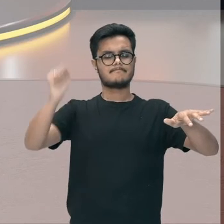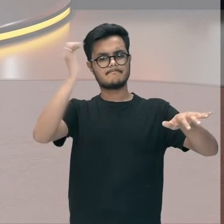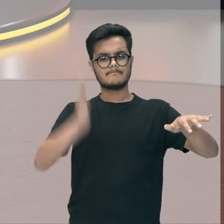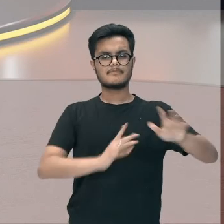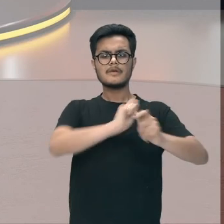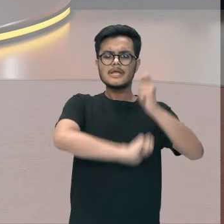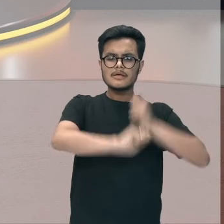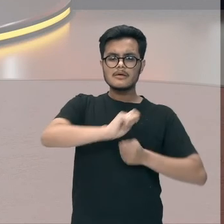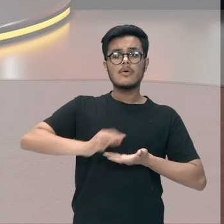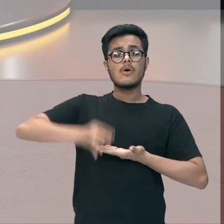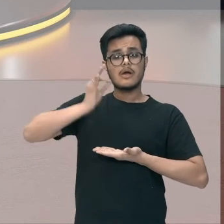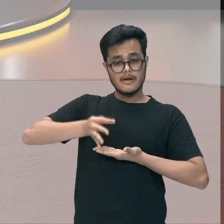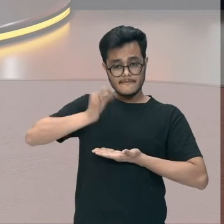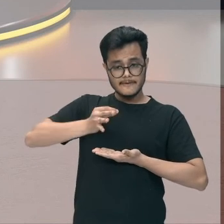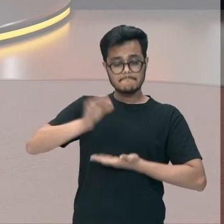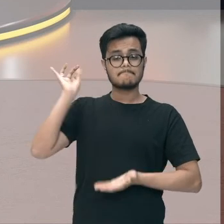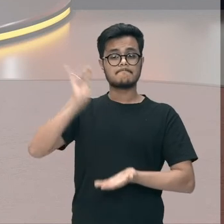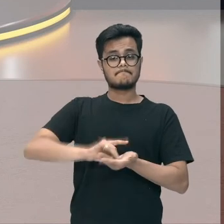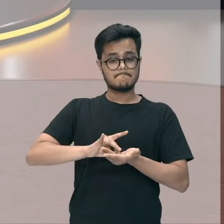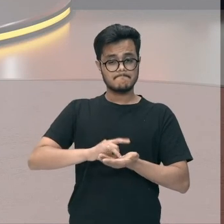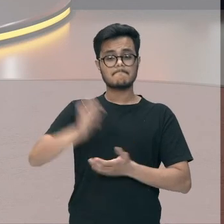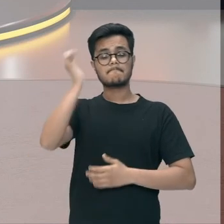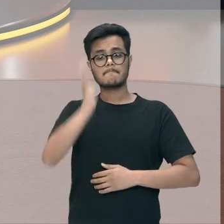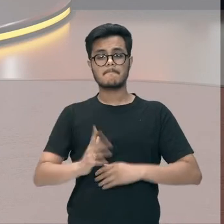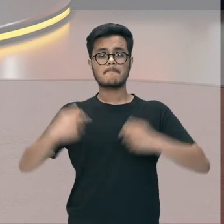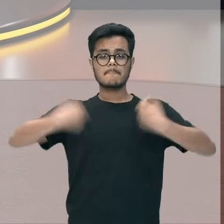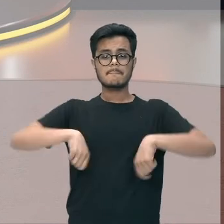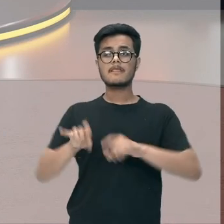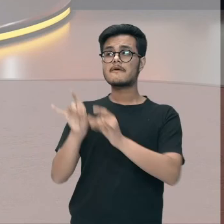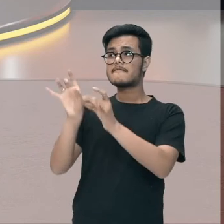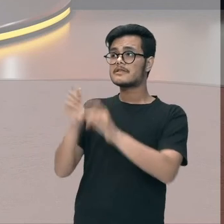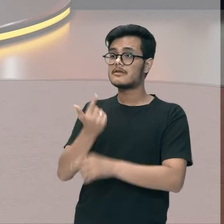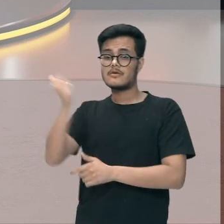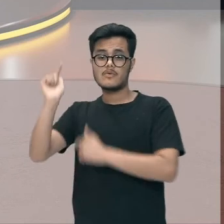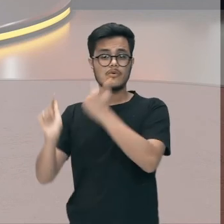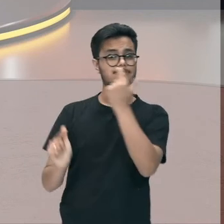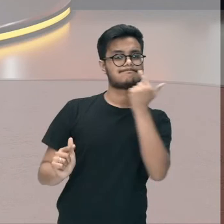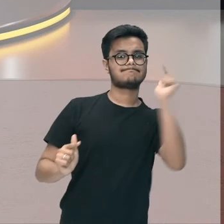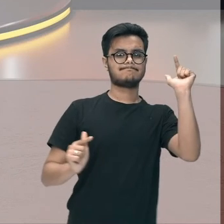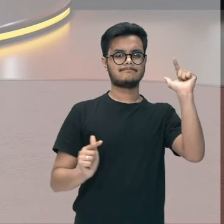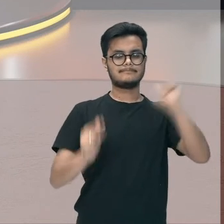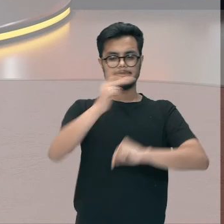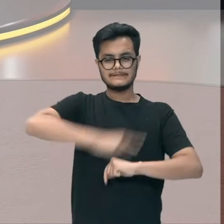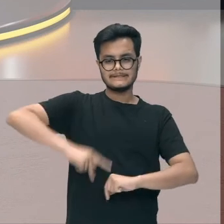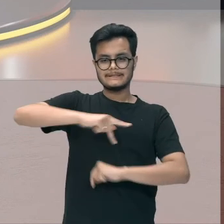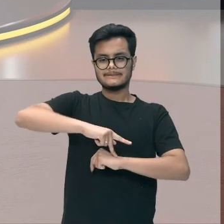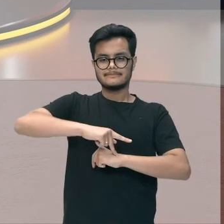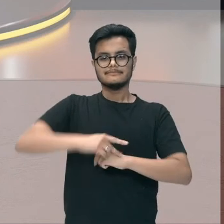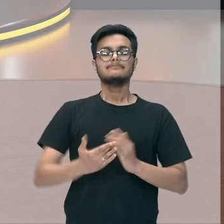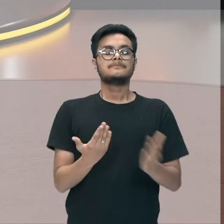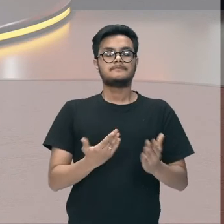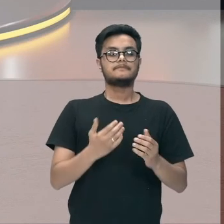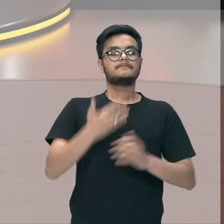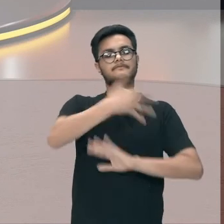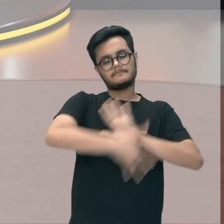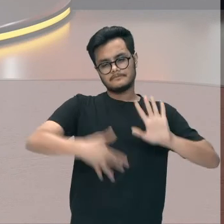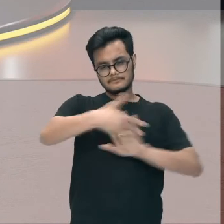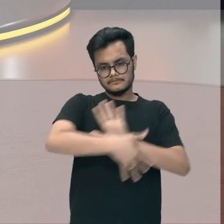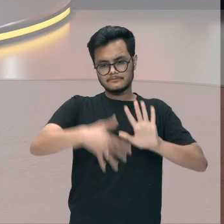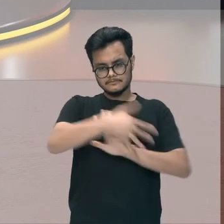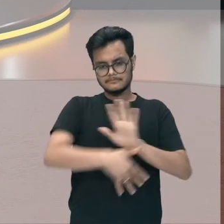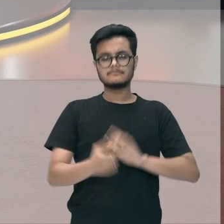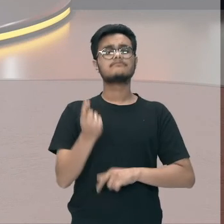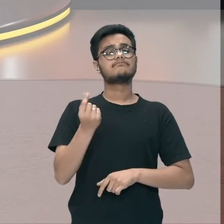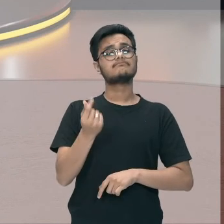economia cafeeira, porque o Brasil precisava exportar, né, esse produto e o modal mais barato e